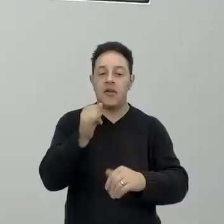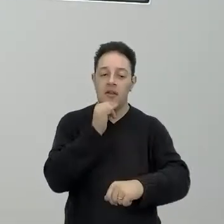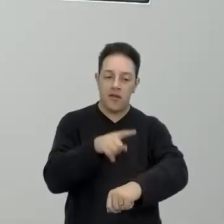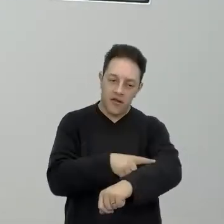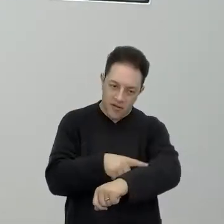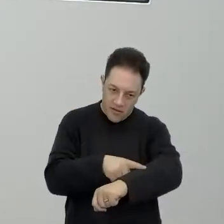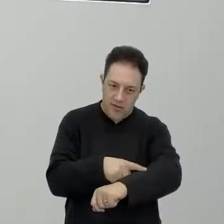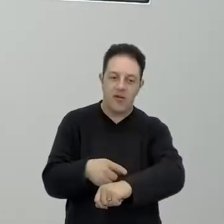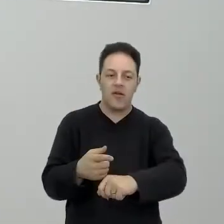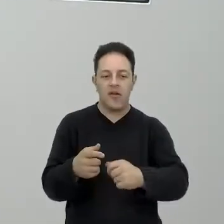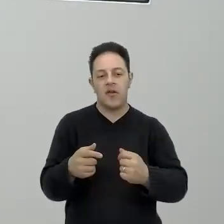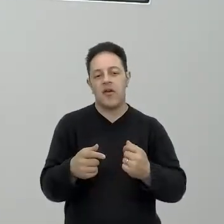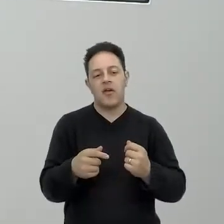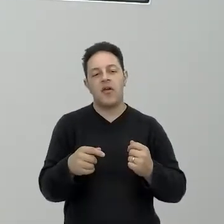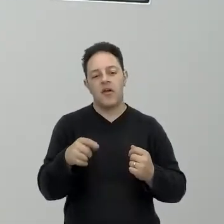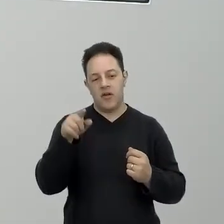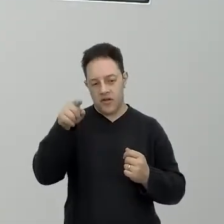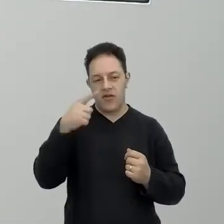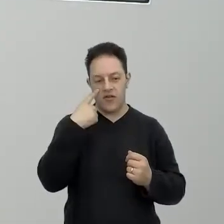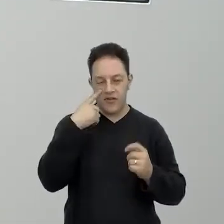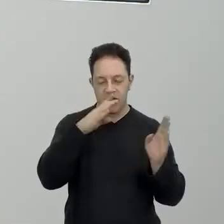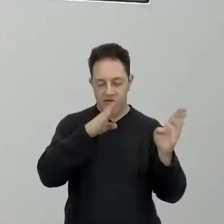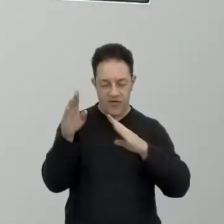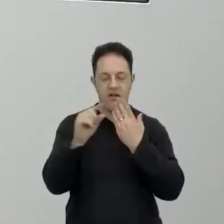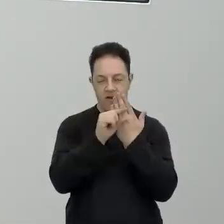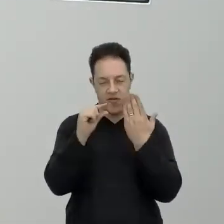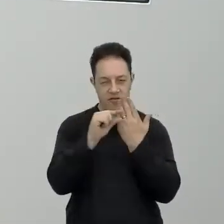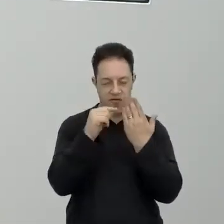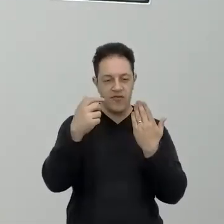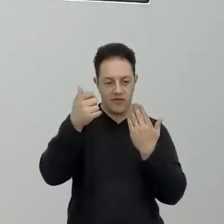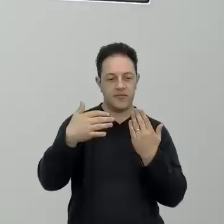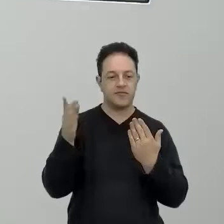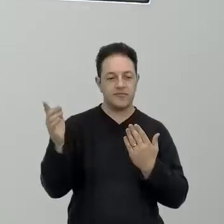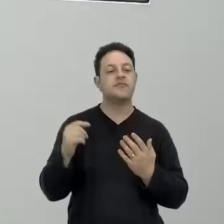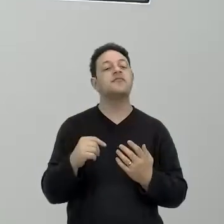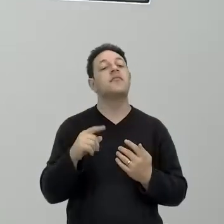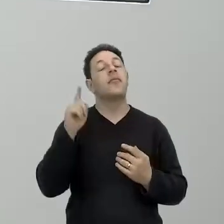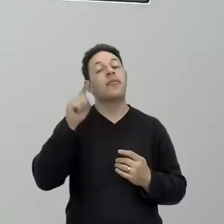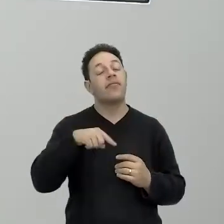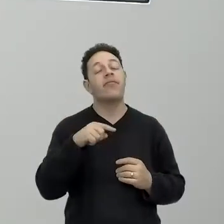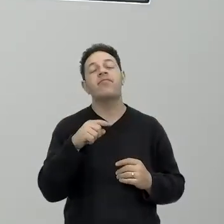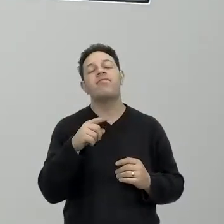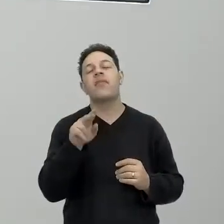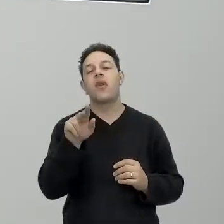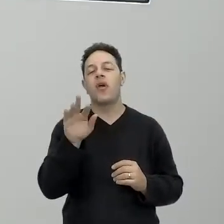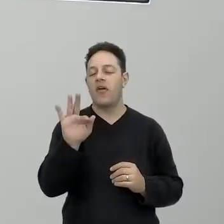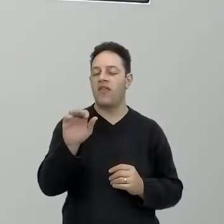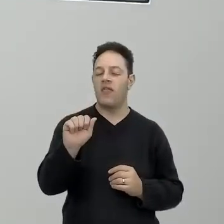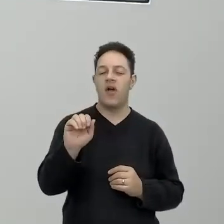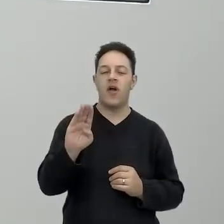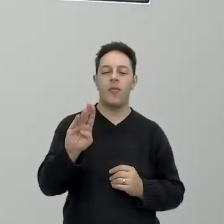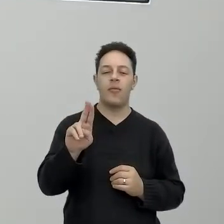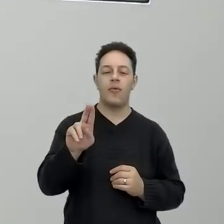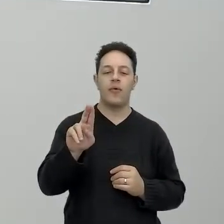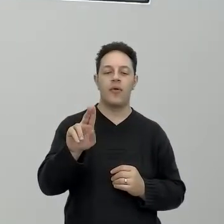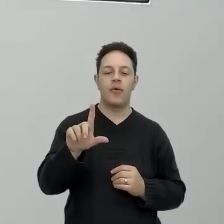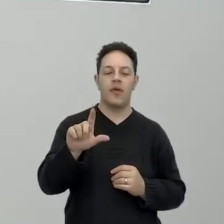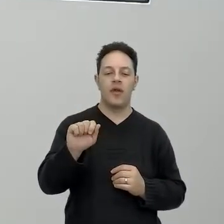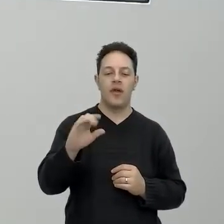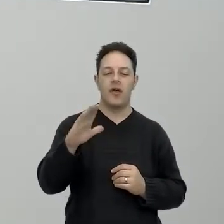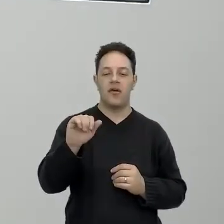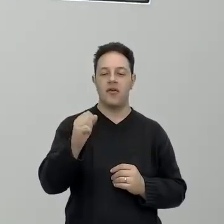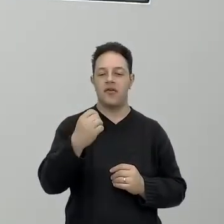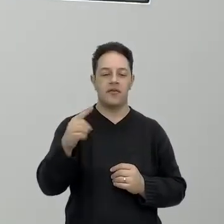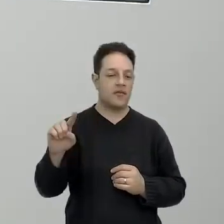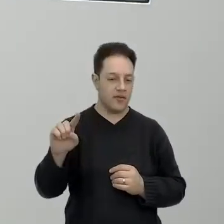isso até para um autor que vocês já vão ver logo mais, é uma fabulação. A raça ela é uma